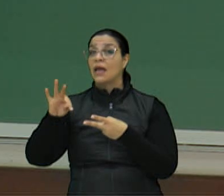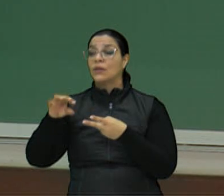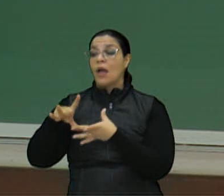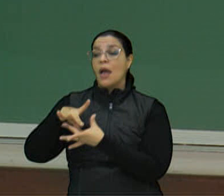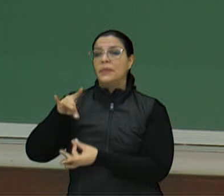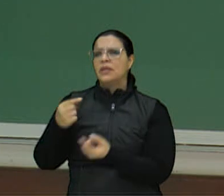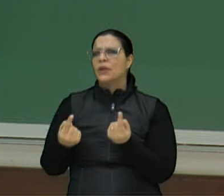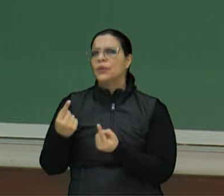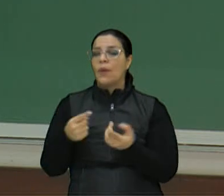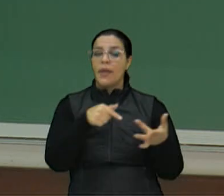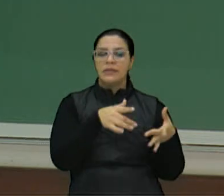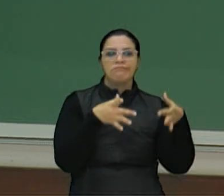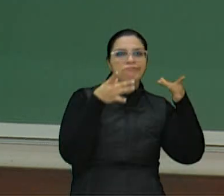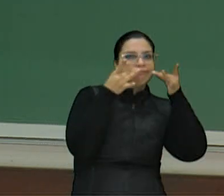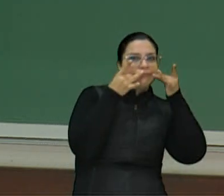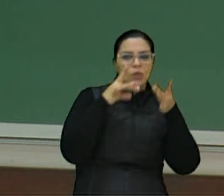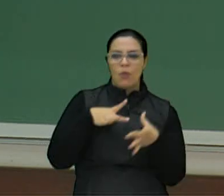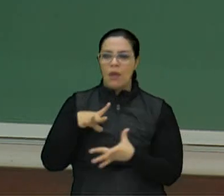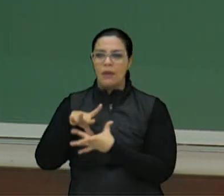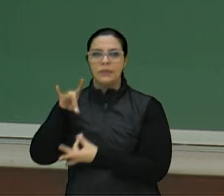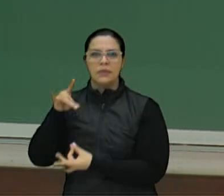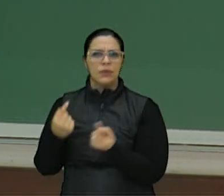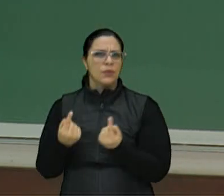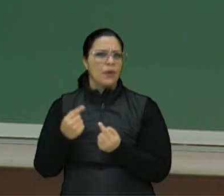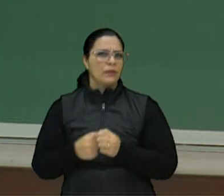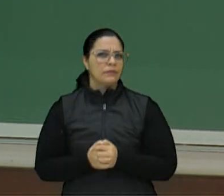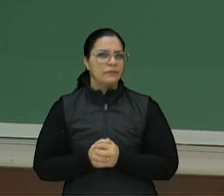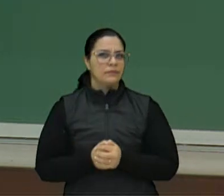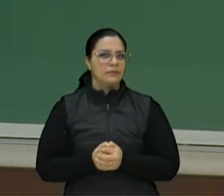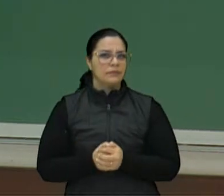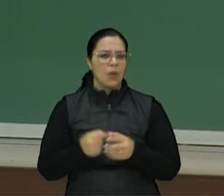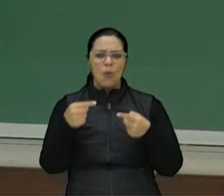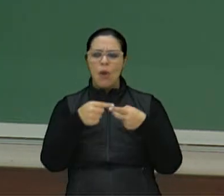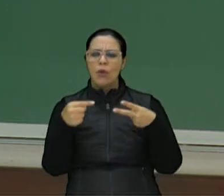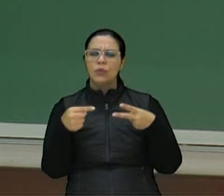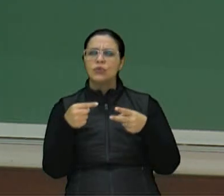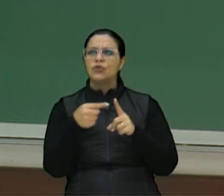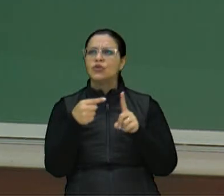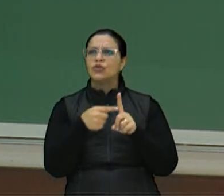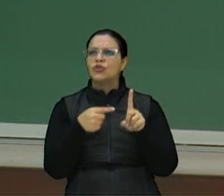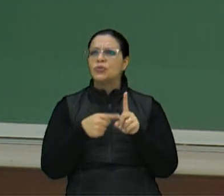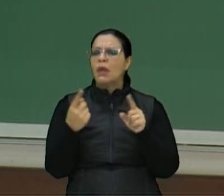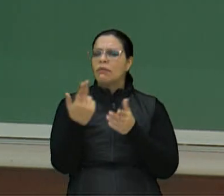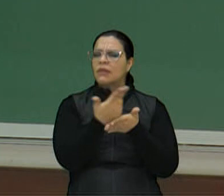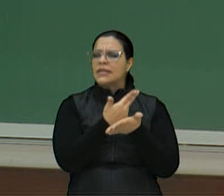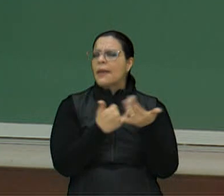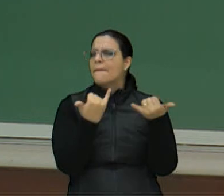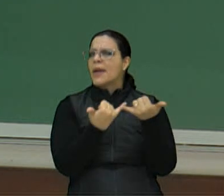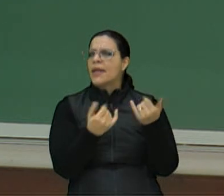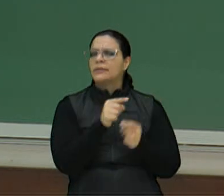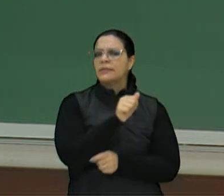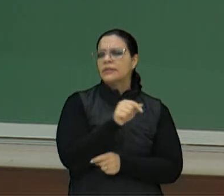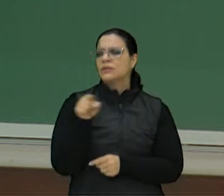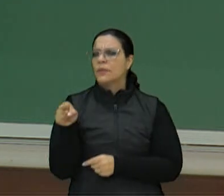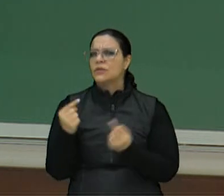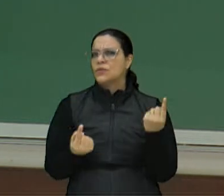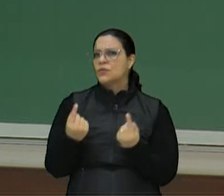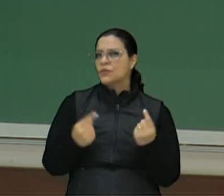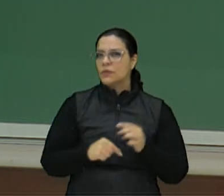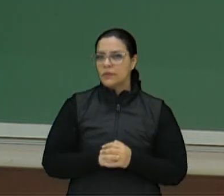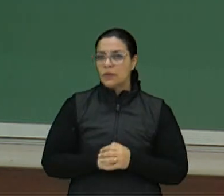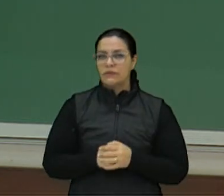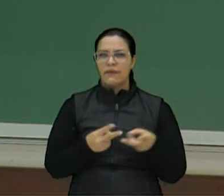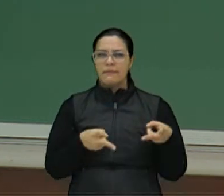lembrar o que é figurativo e abstrato. A qual tipo de obra essa imagem corresponde? Você